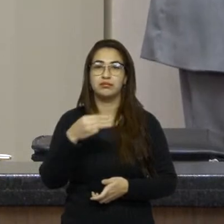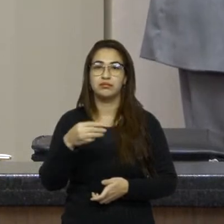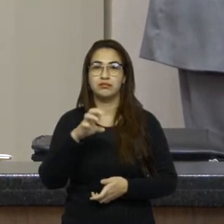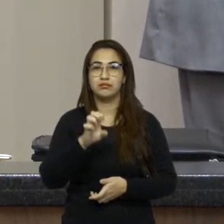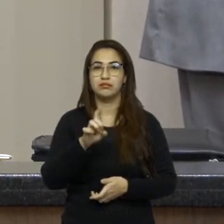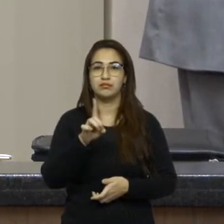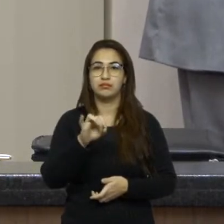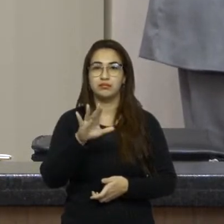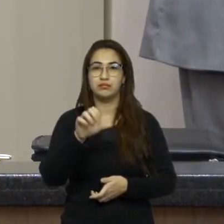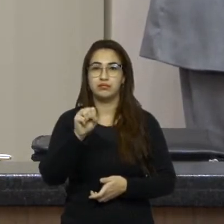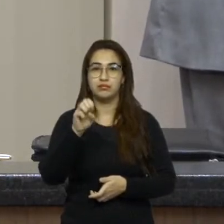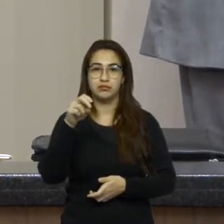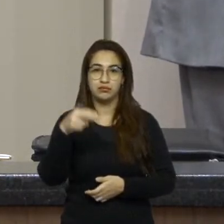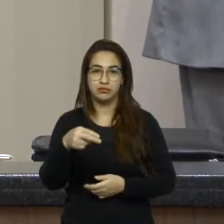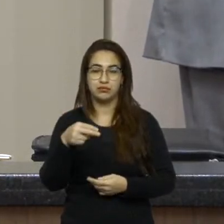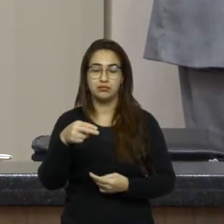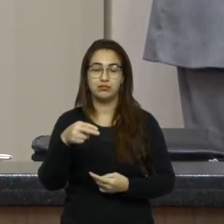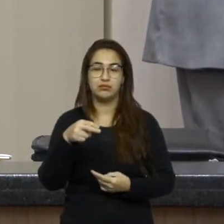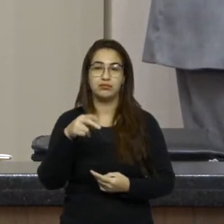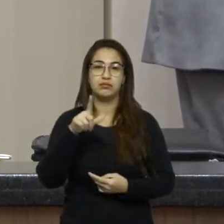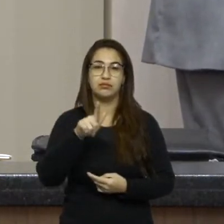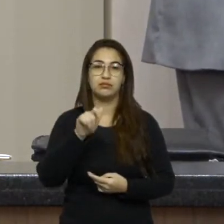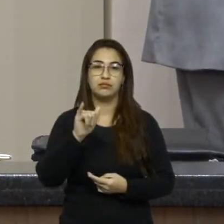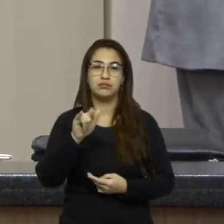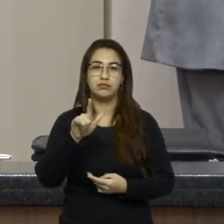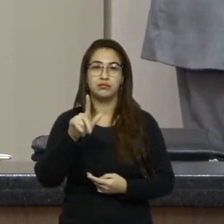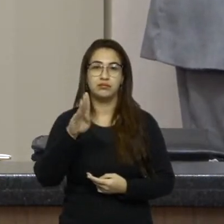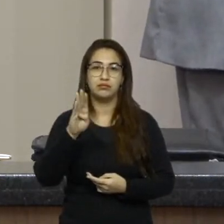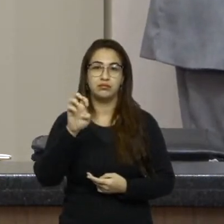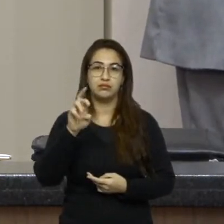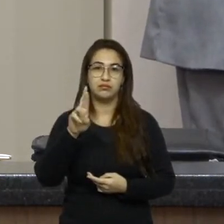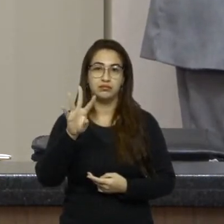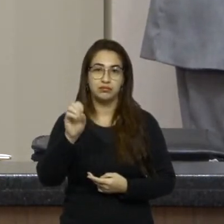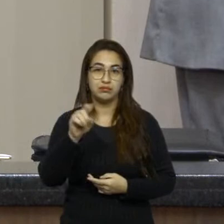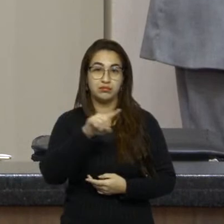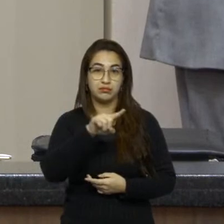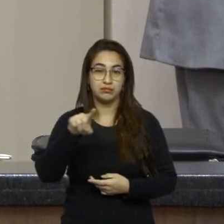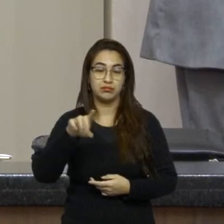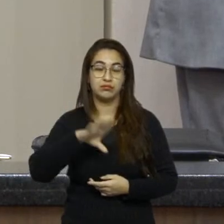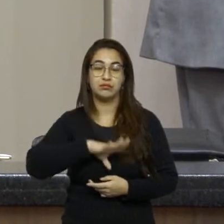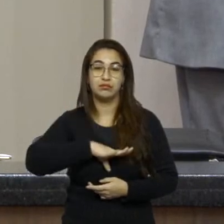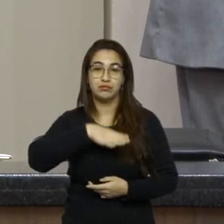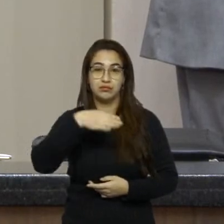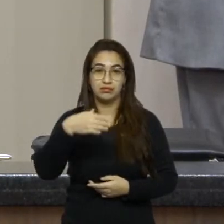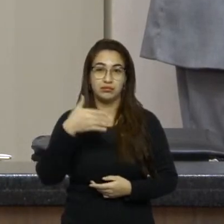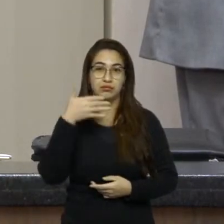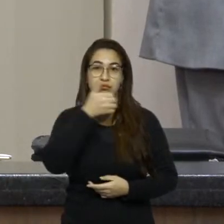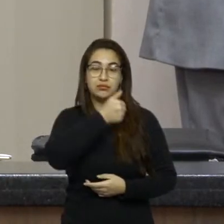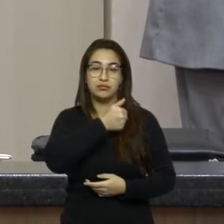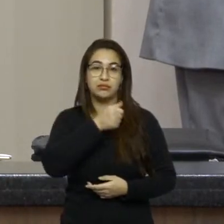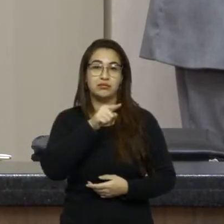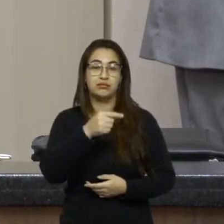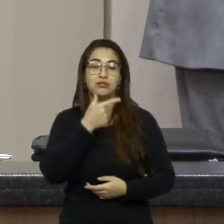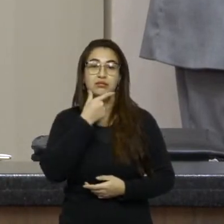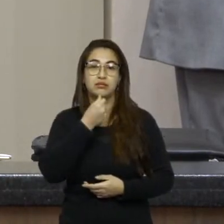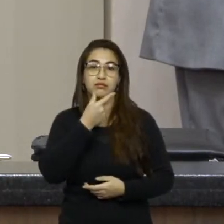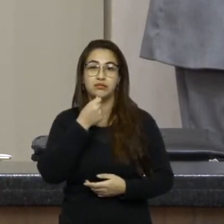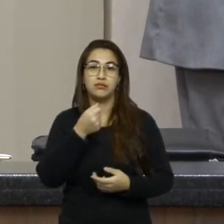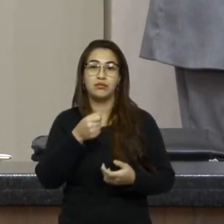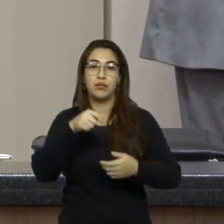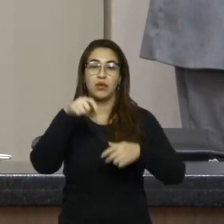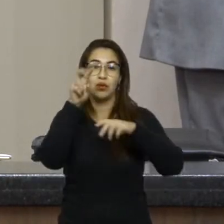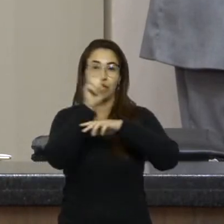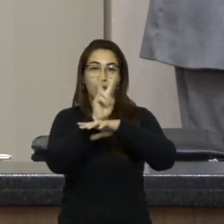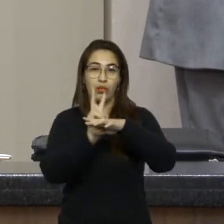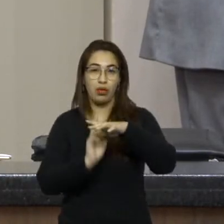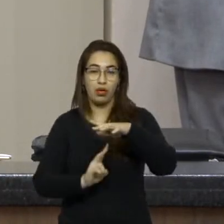Freitas Lisboa e Gilberto José Apolinário pelo ato de bravura no salvamento de um cidadão em situação de afogamento